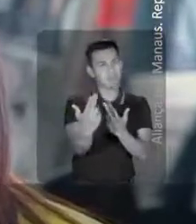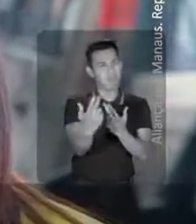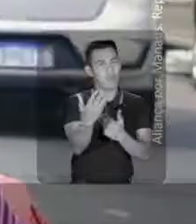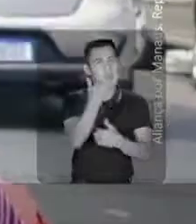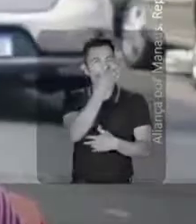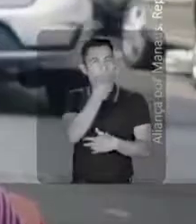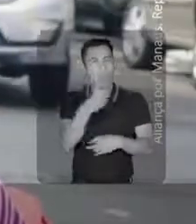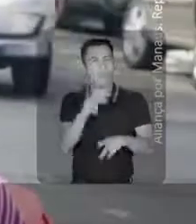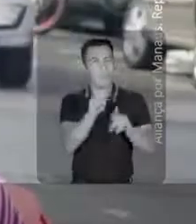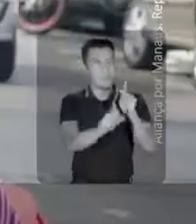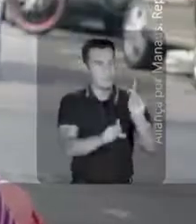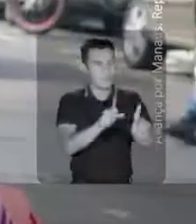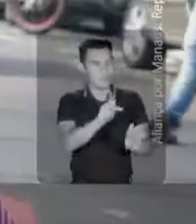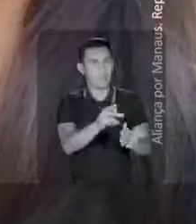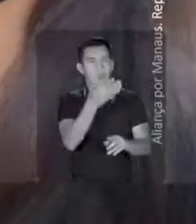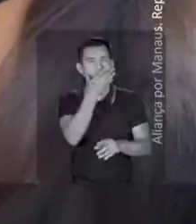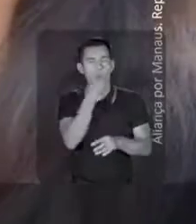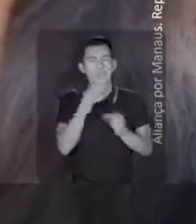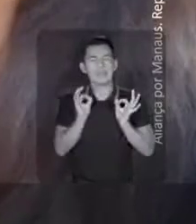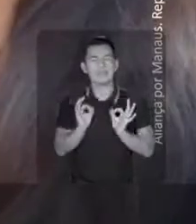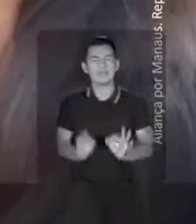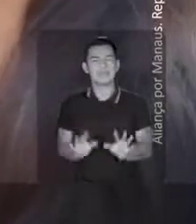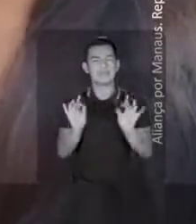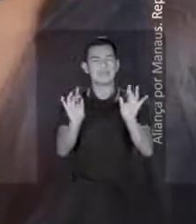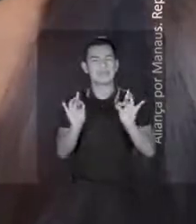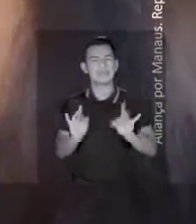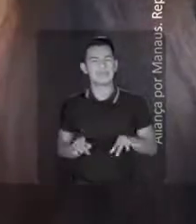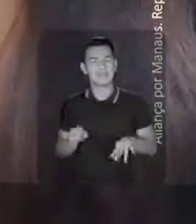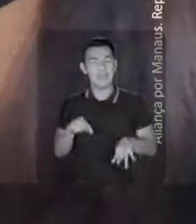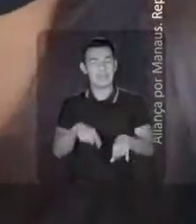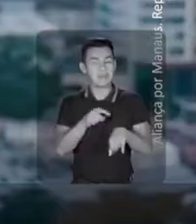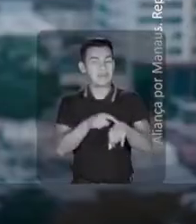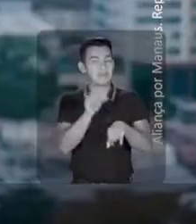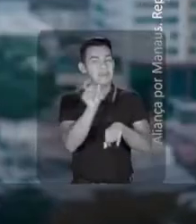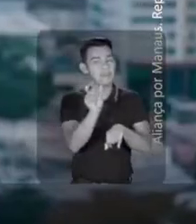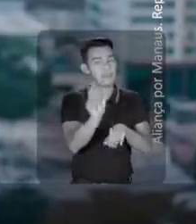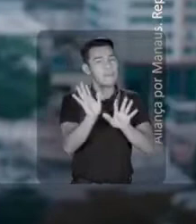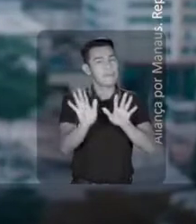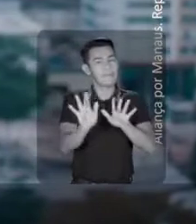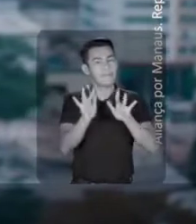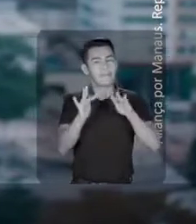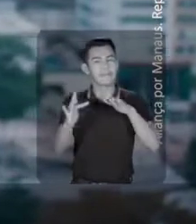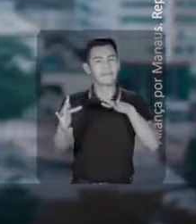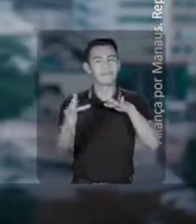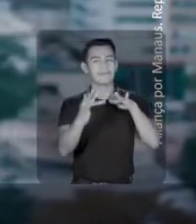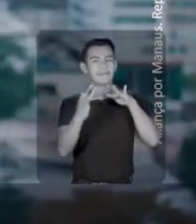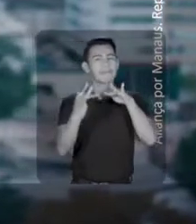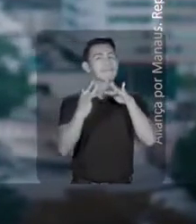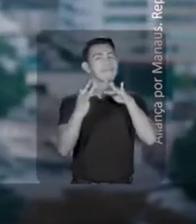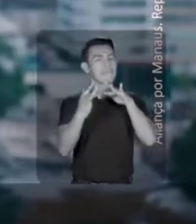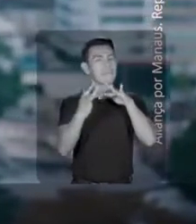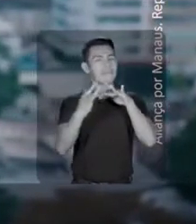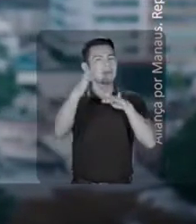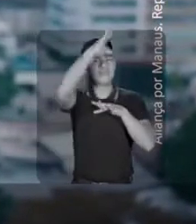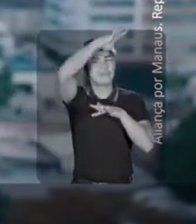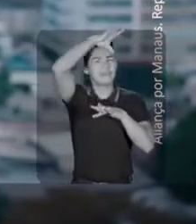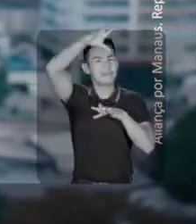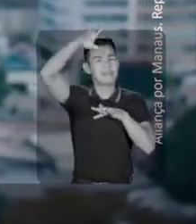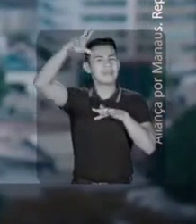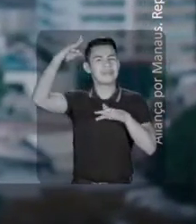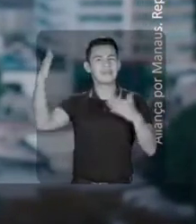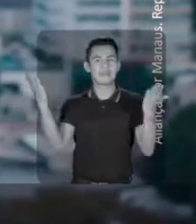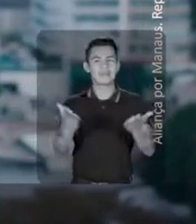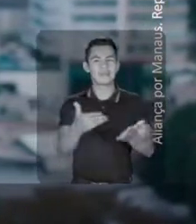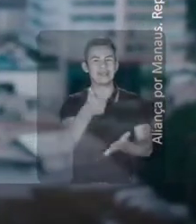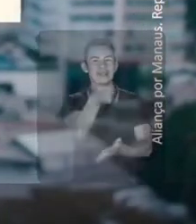como a gente. Ele é o homem do povo. É um cara honesto. E diferente. Aqui o nosso tempo é curto, mas nas redes a gente pode se